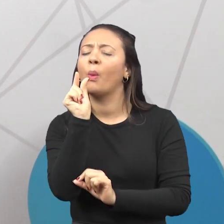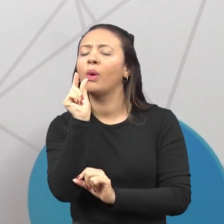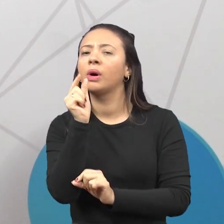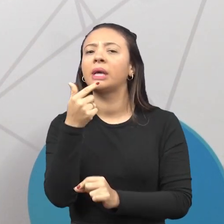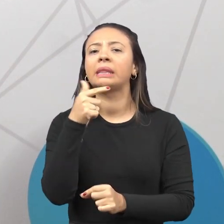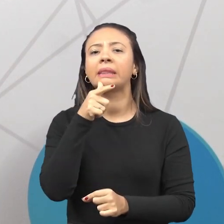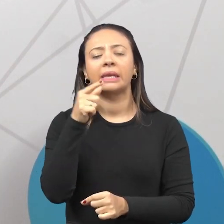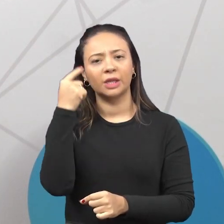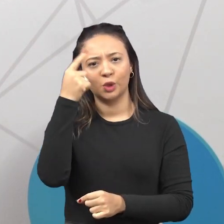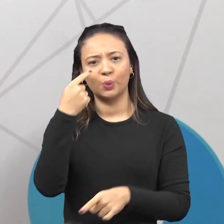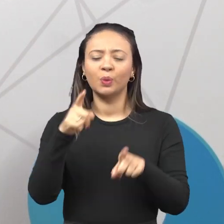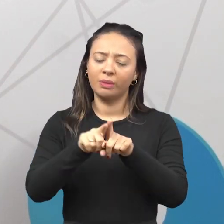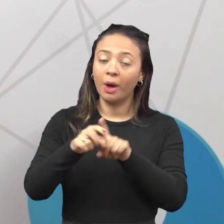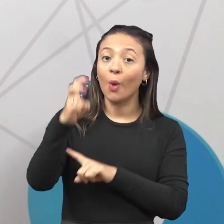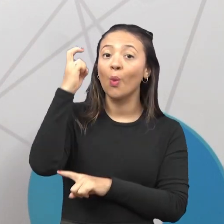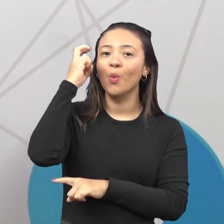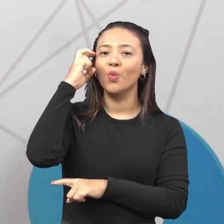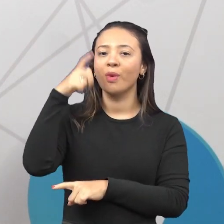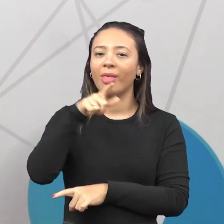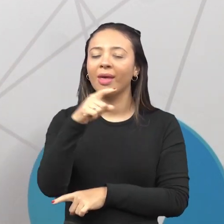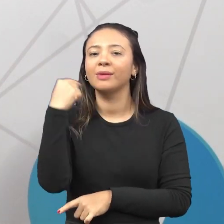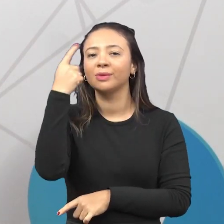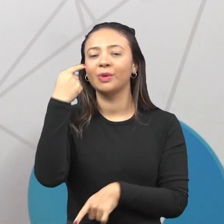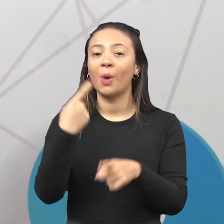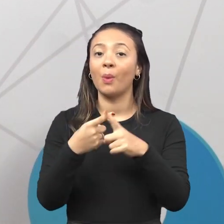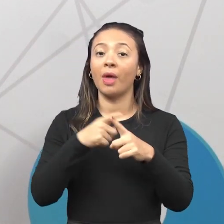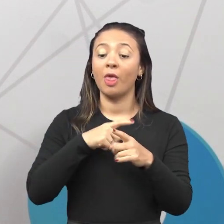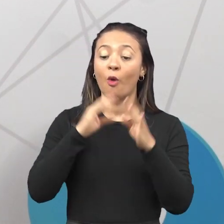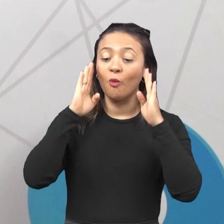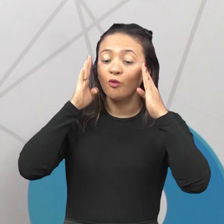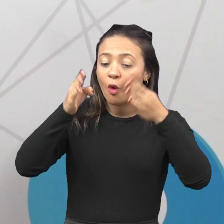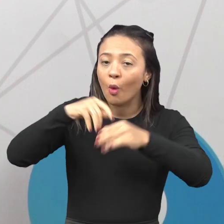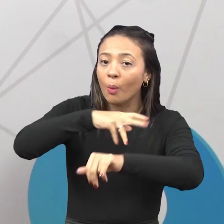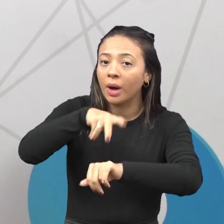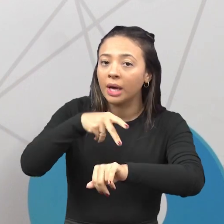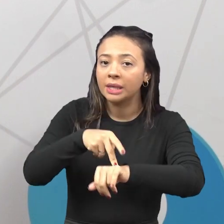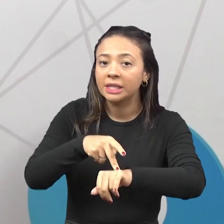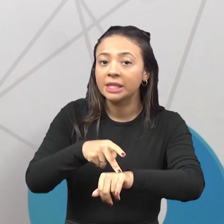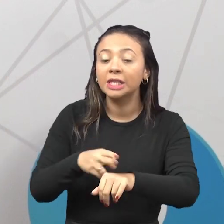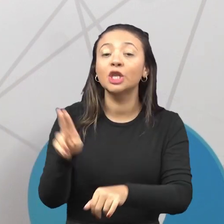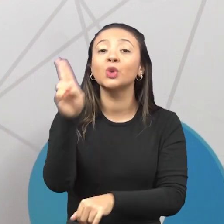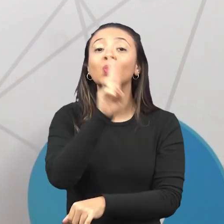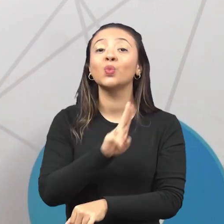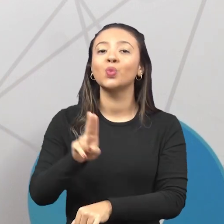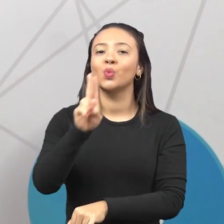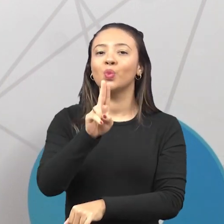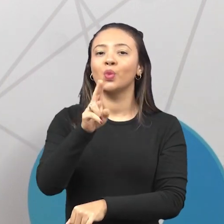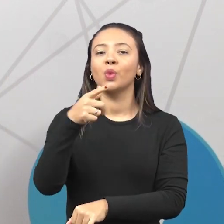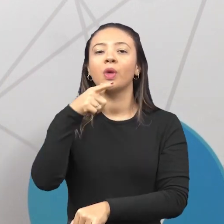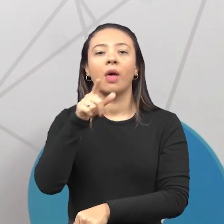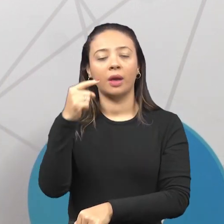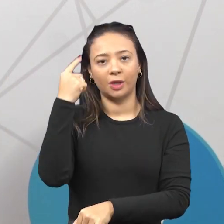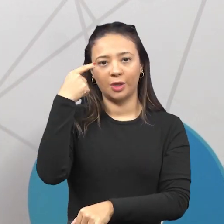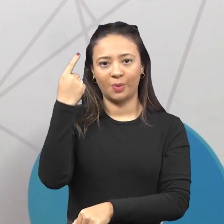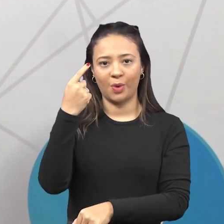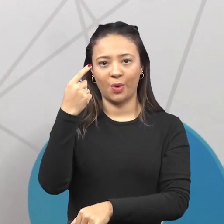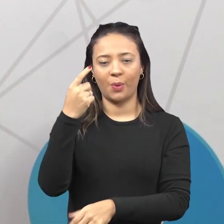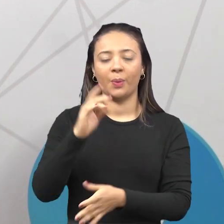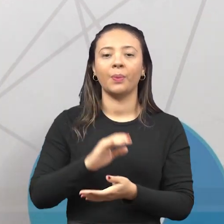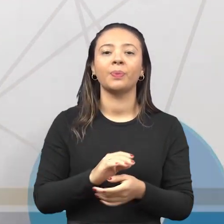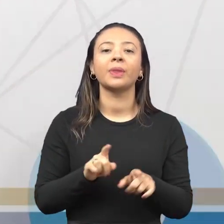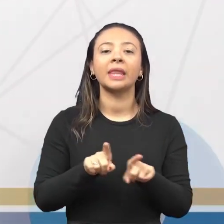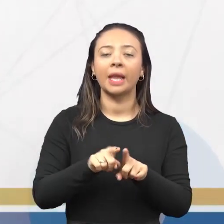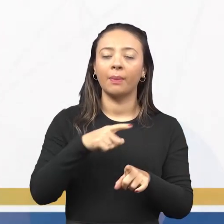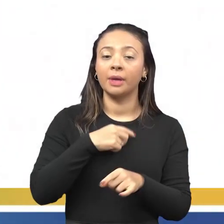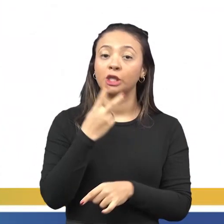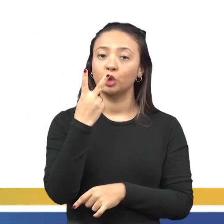sobre a cultura da língua espanhola, certo? Porque ele se refere a um país que fala a língua espanhola como língua materna, que é o México. E nós temos